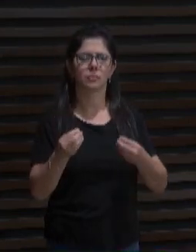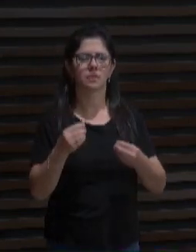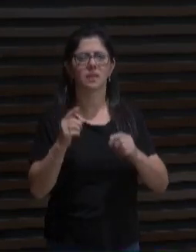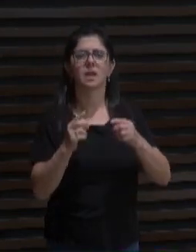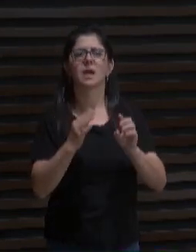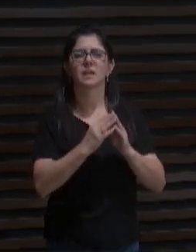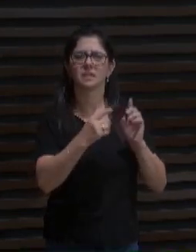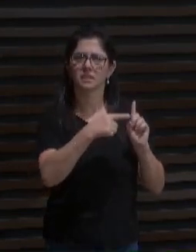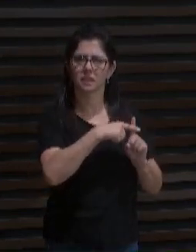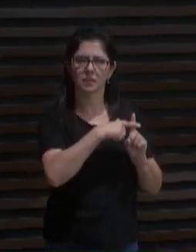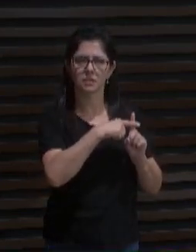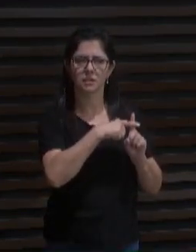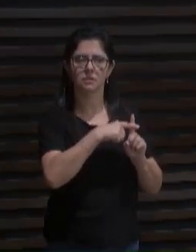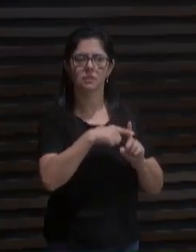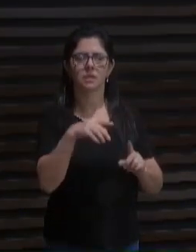que chegou o evangelho lá?